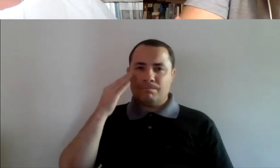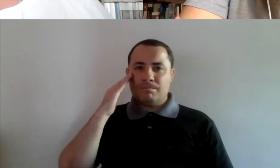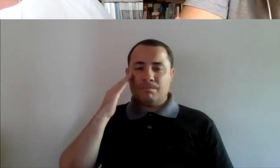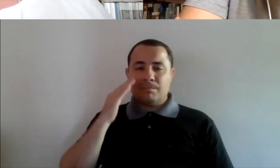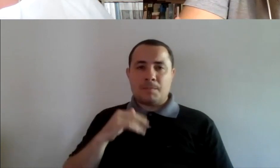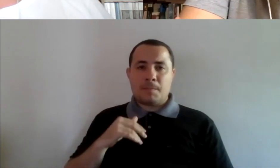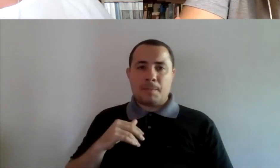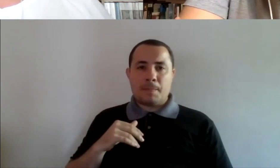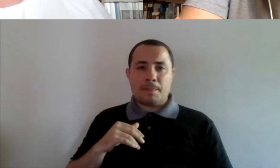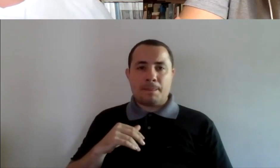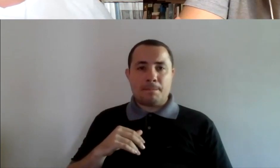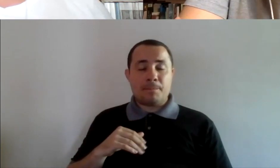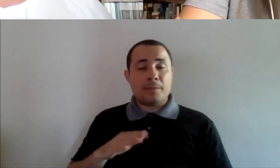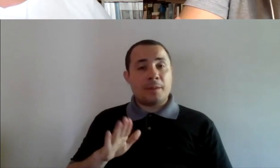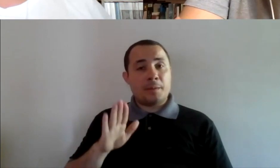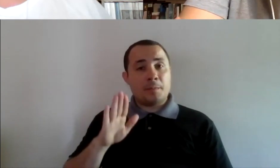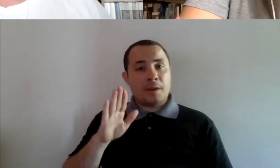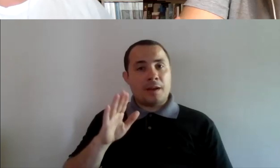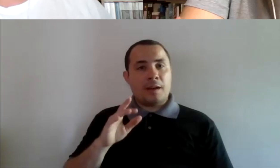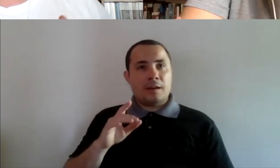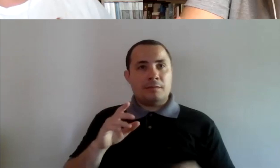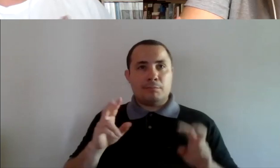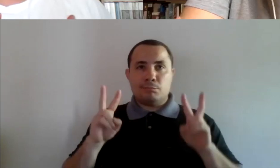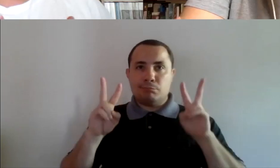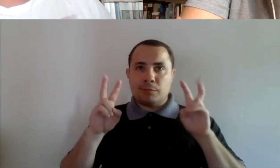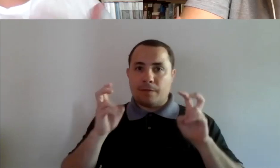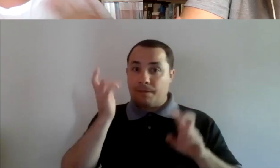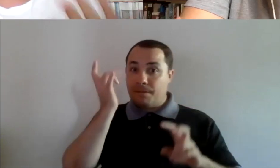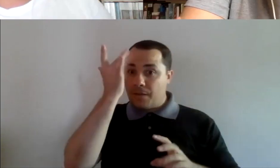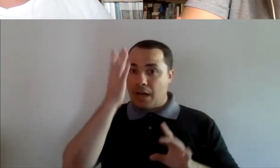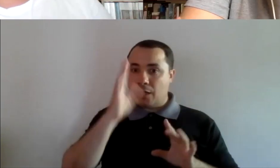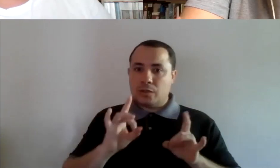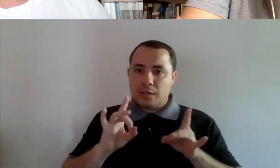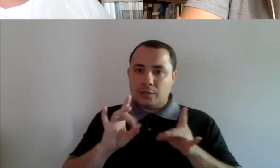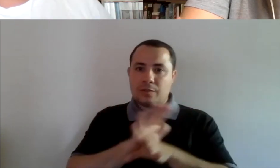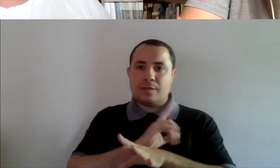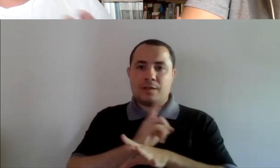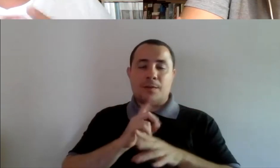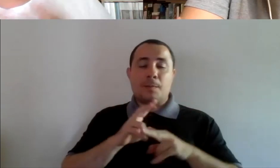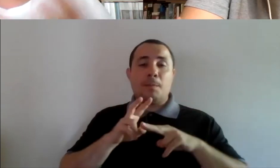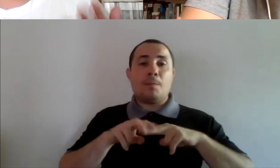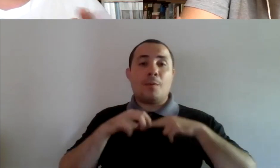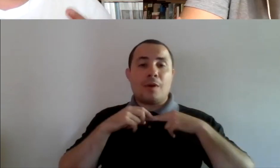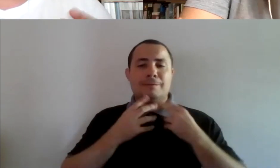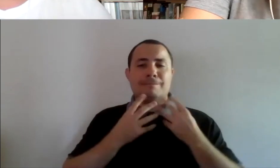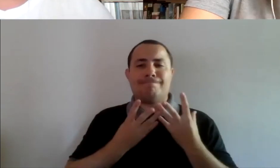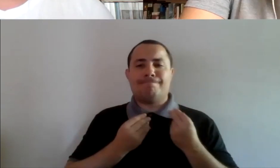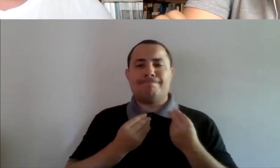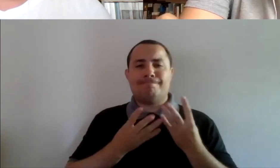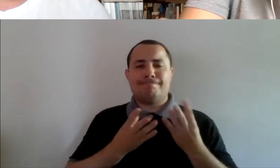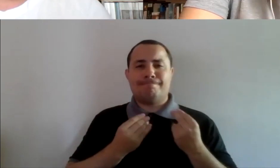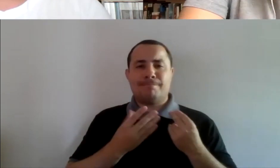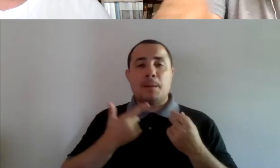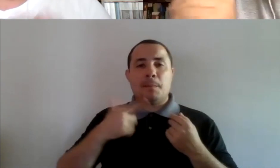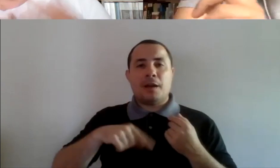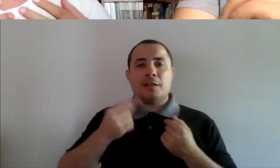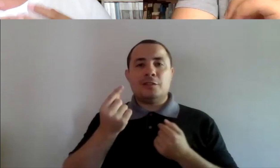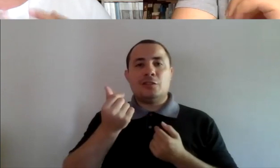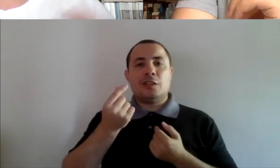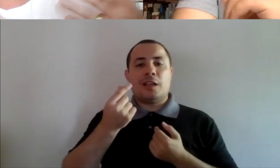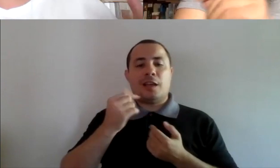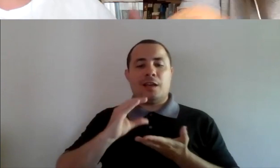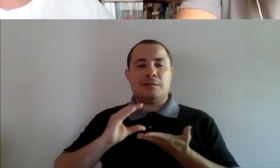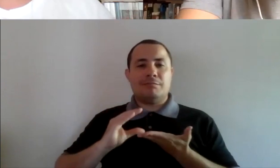questão difícil mesmo de resolver quando você pensa em quantidade, né? O dinheiro, por mais que o poder